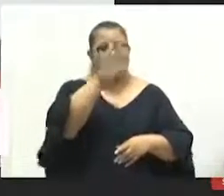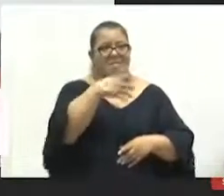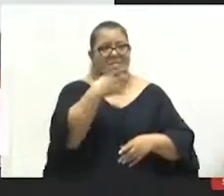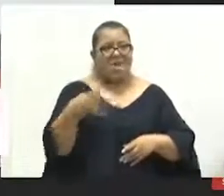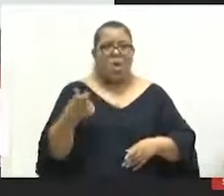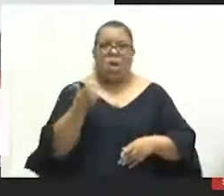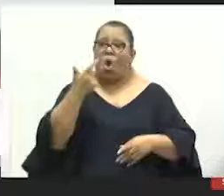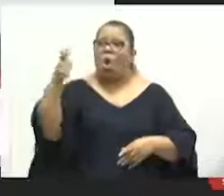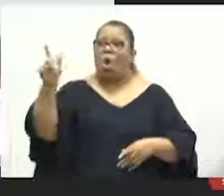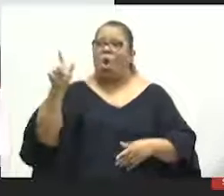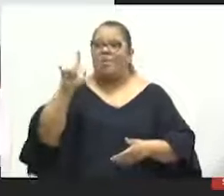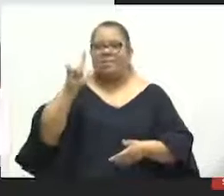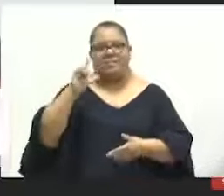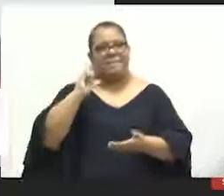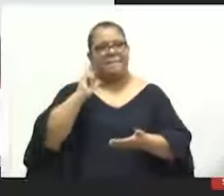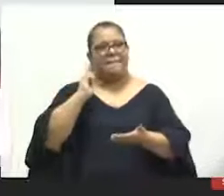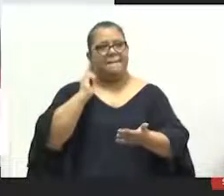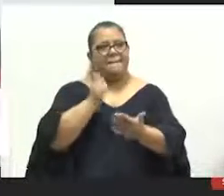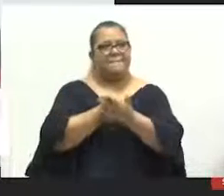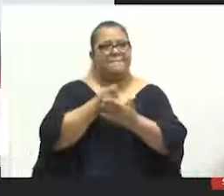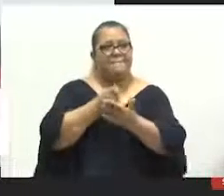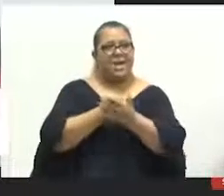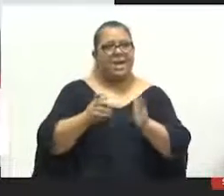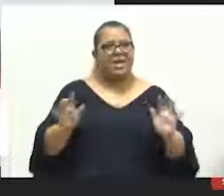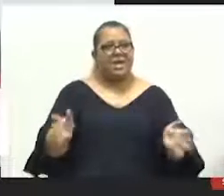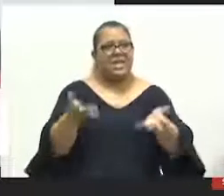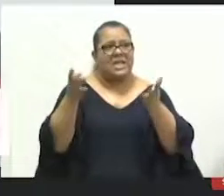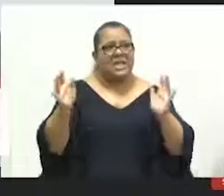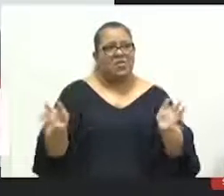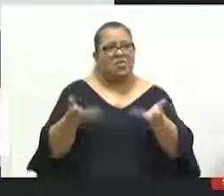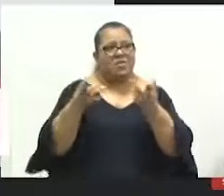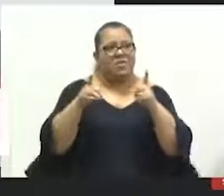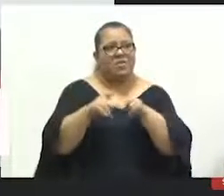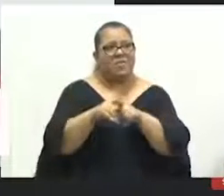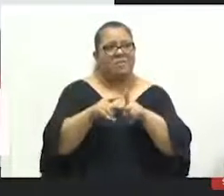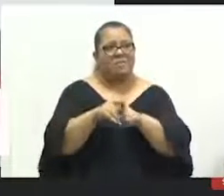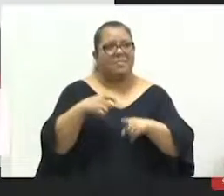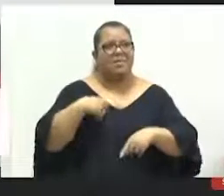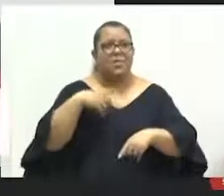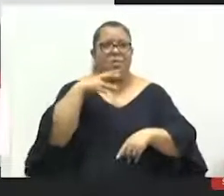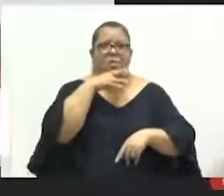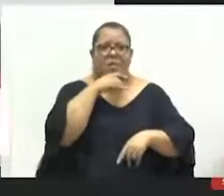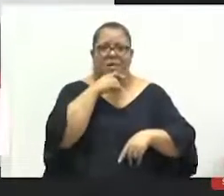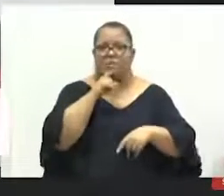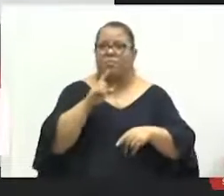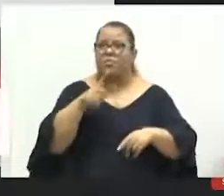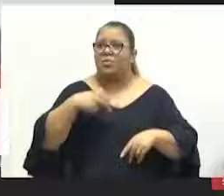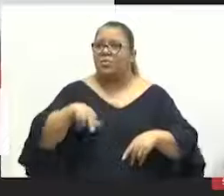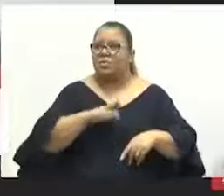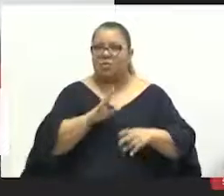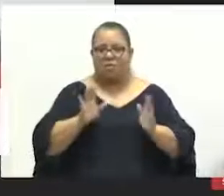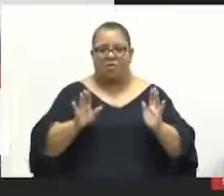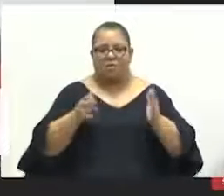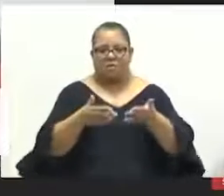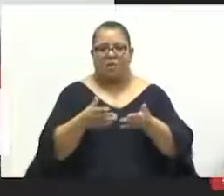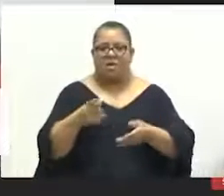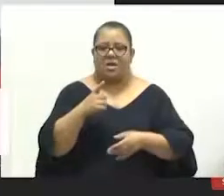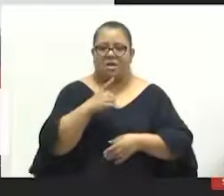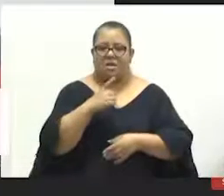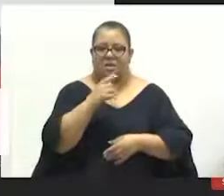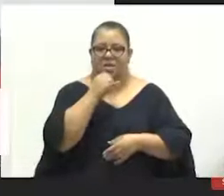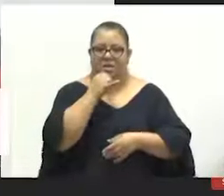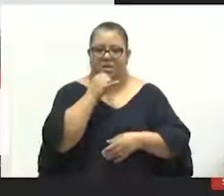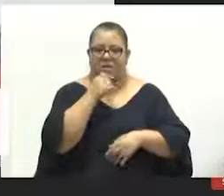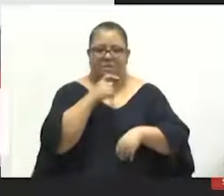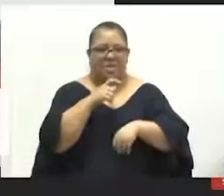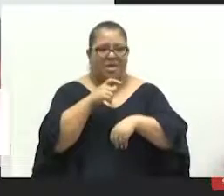outra forma de financiamento através de incentivos. E eu acho que a gente tem que focar, enquanto a gente perde talvez tempo em ficar